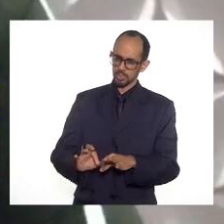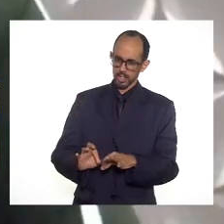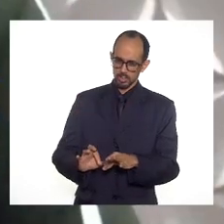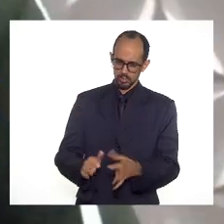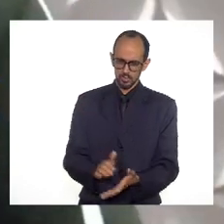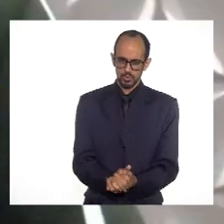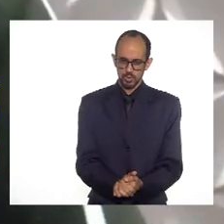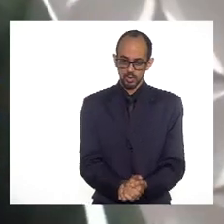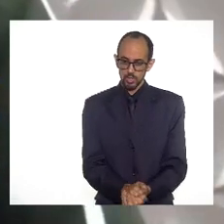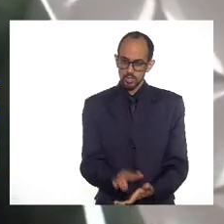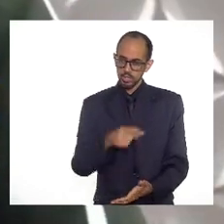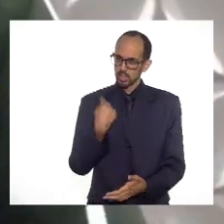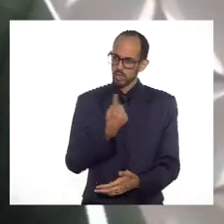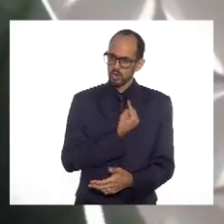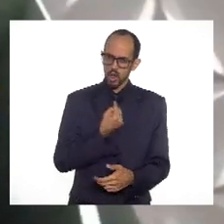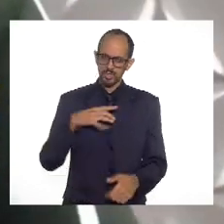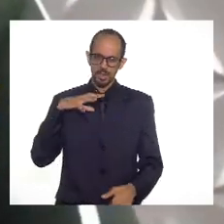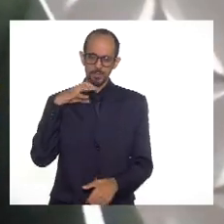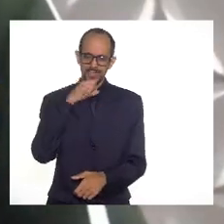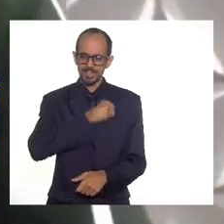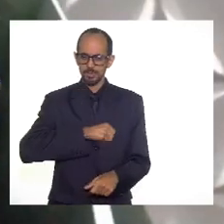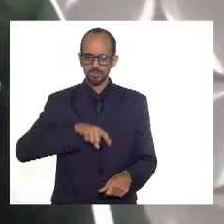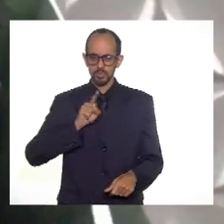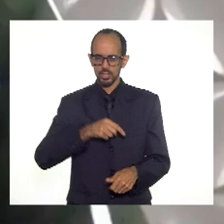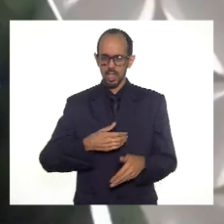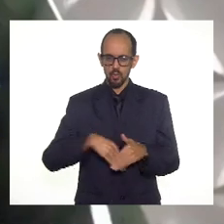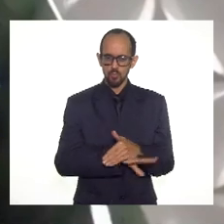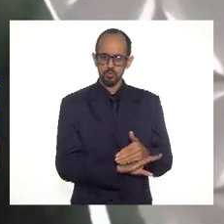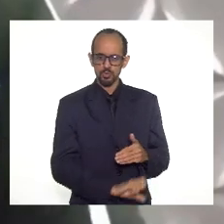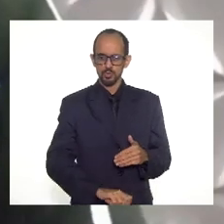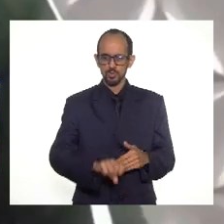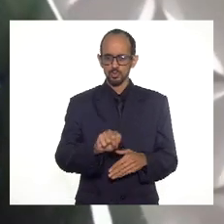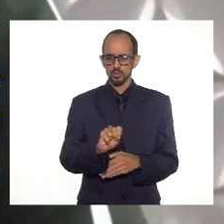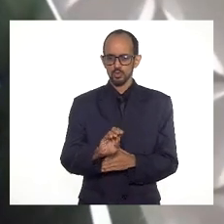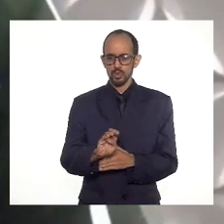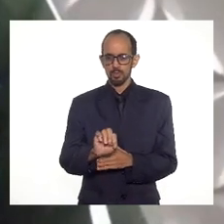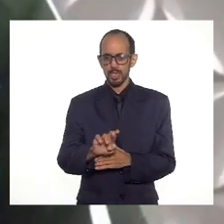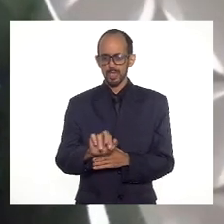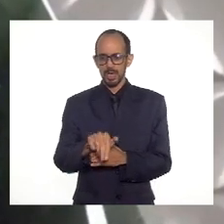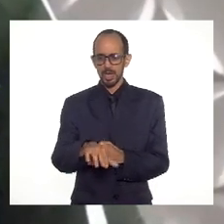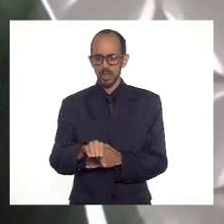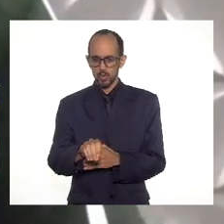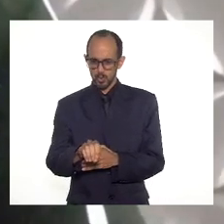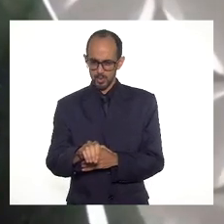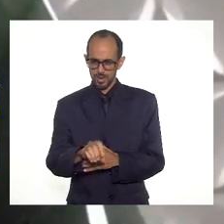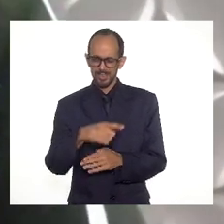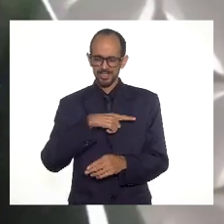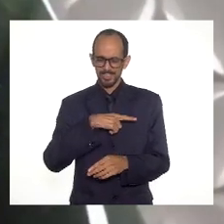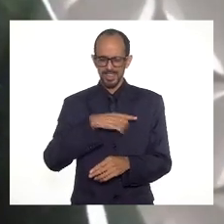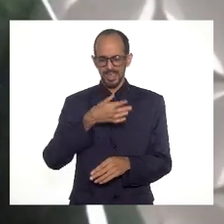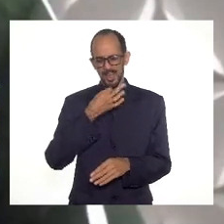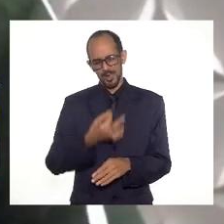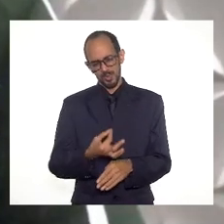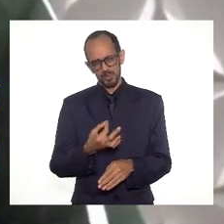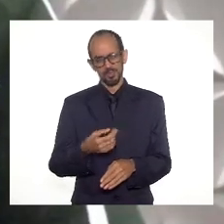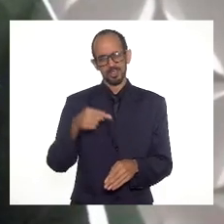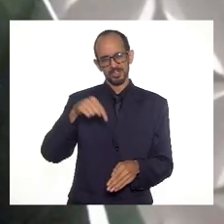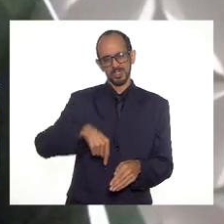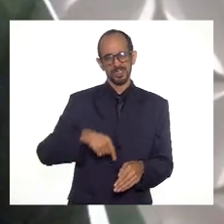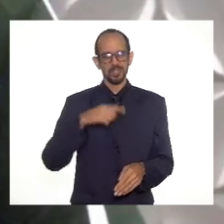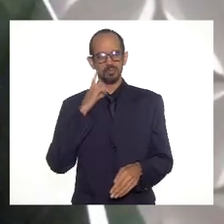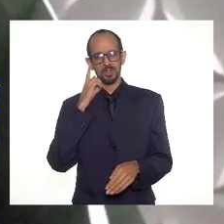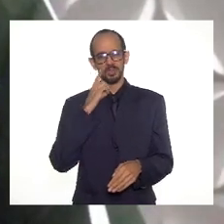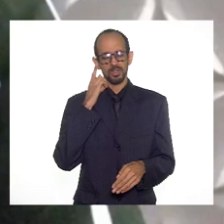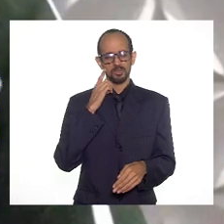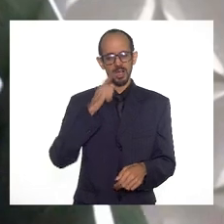que nós já identificamos como fundo soberano, apesar de todos os argumentos apresentados aqui pelo deputado